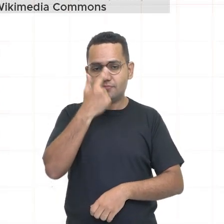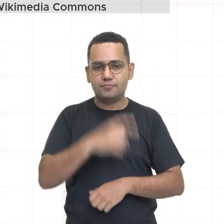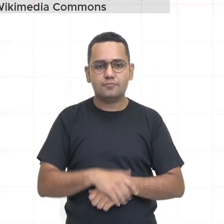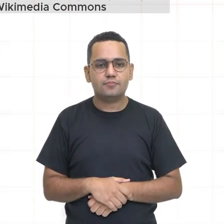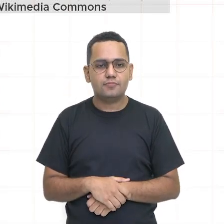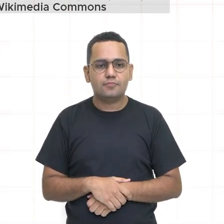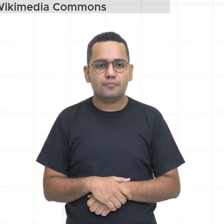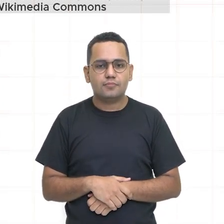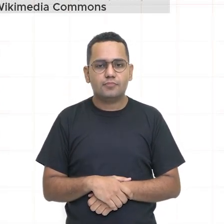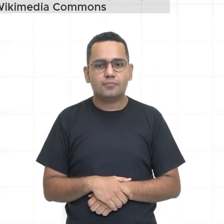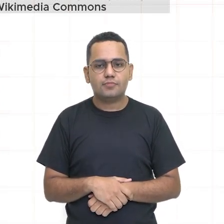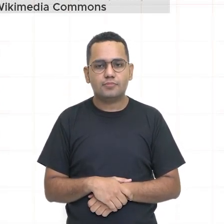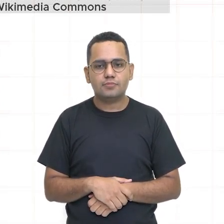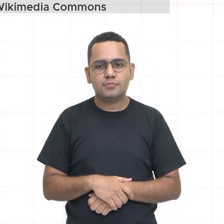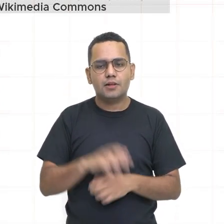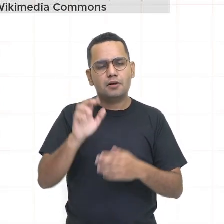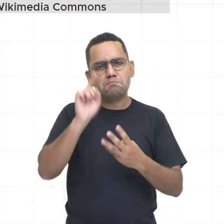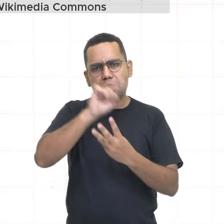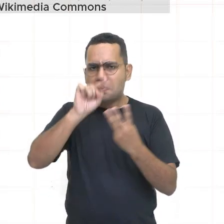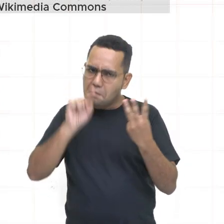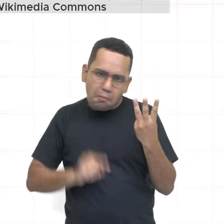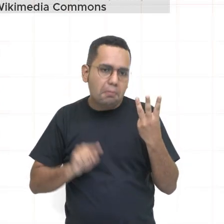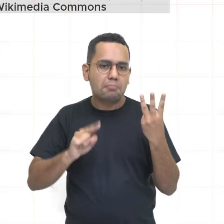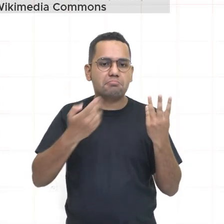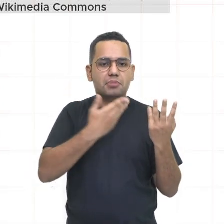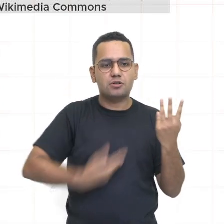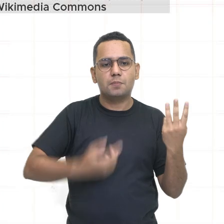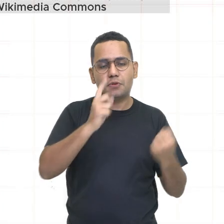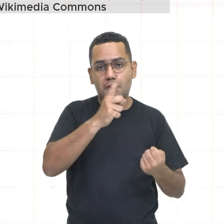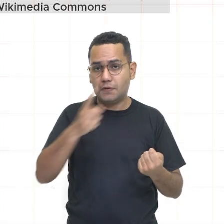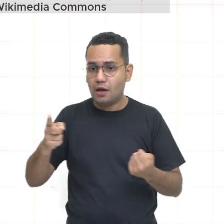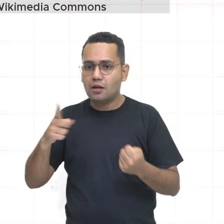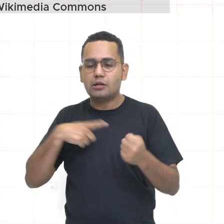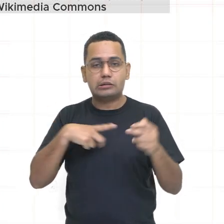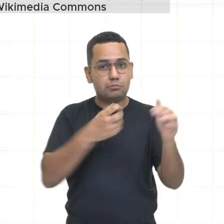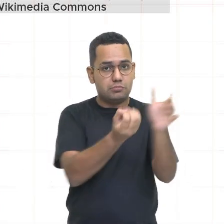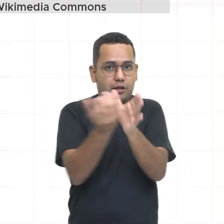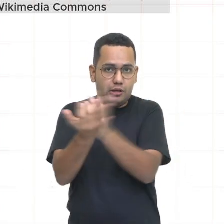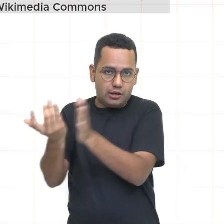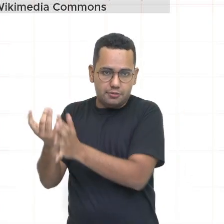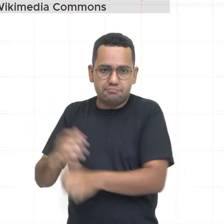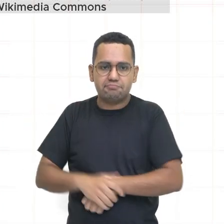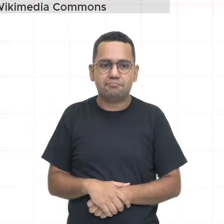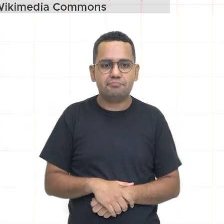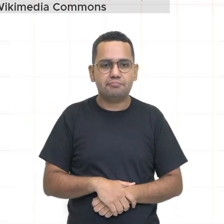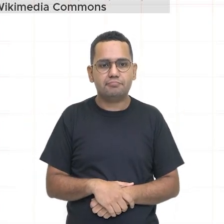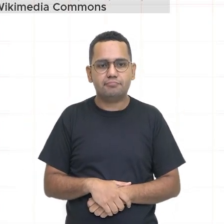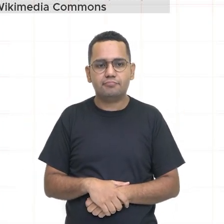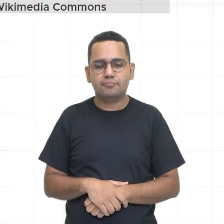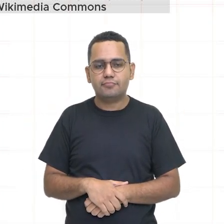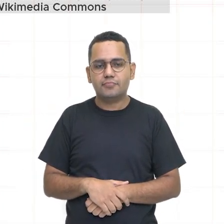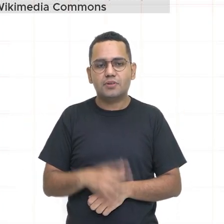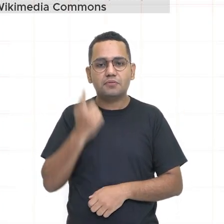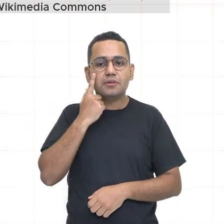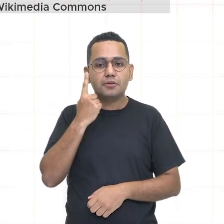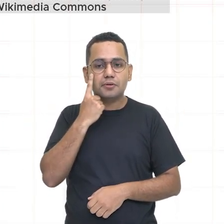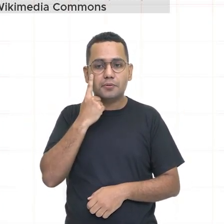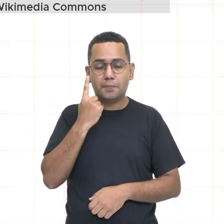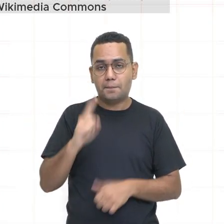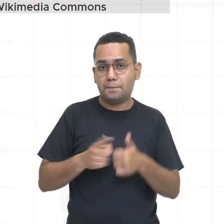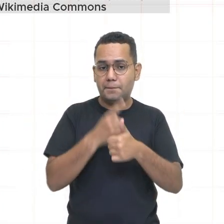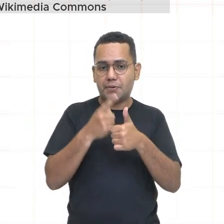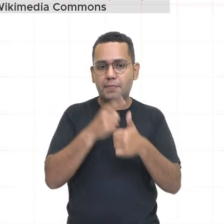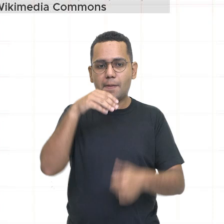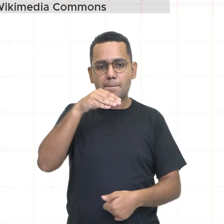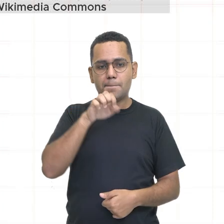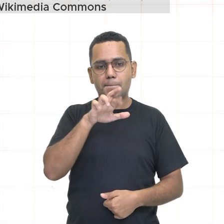dos regimes totalitários e a sua implementação. Como é que ocorre? Primeiro, nós temos aí a Marcha sobre Roma. No